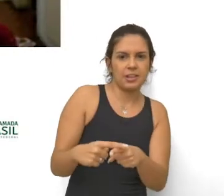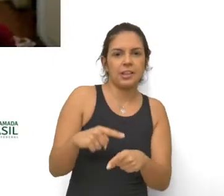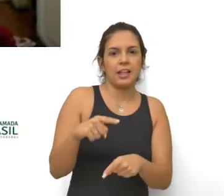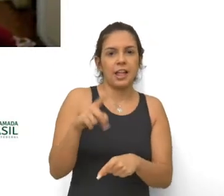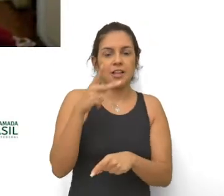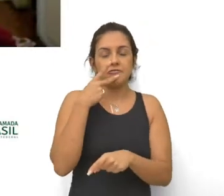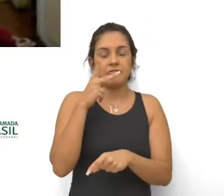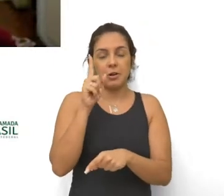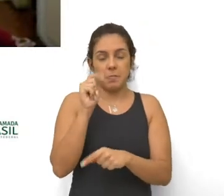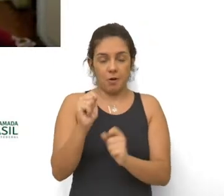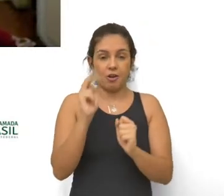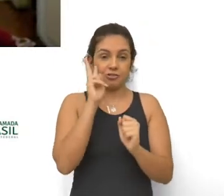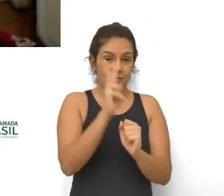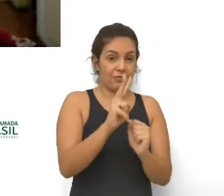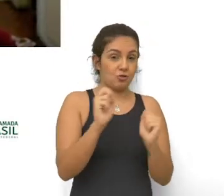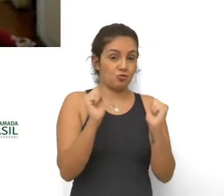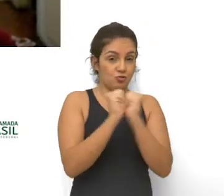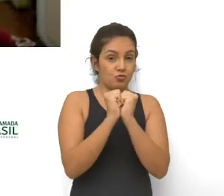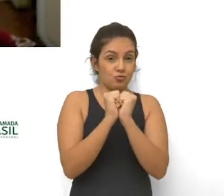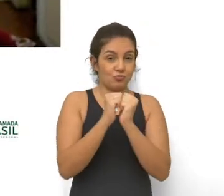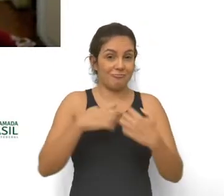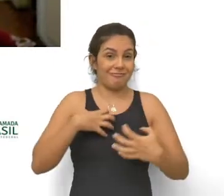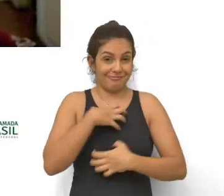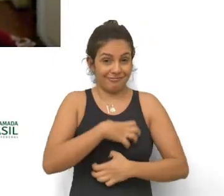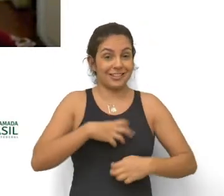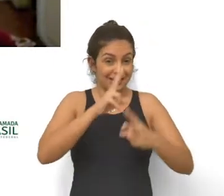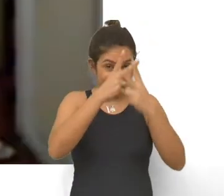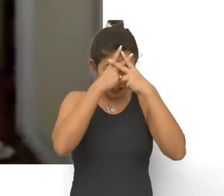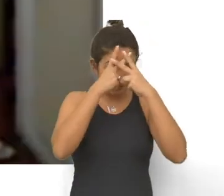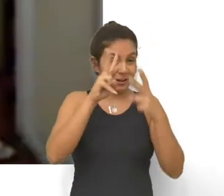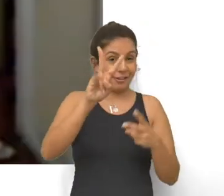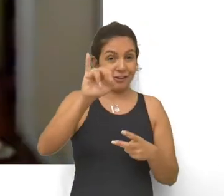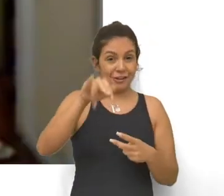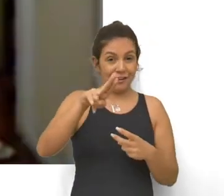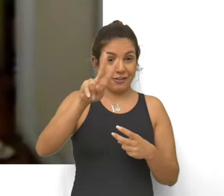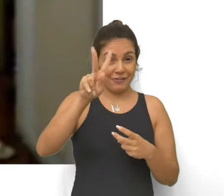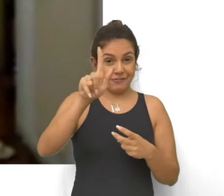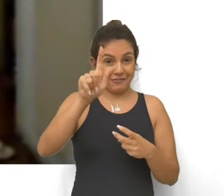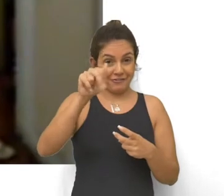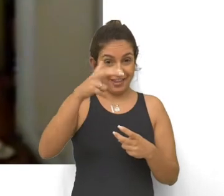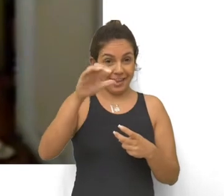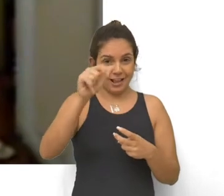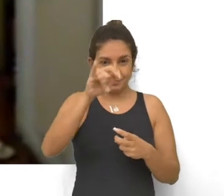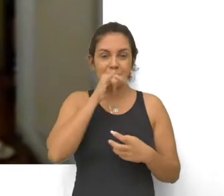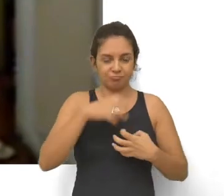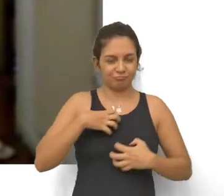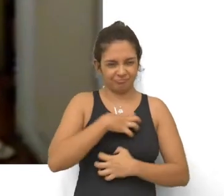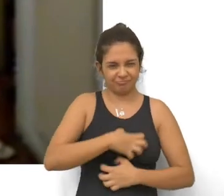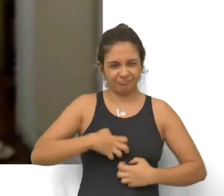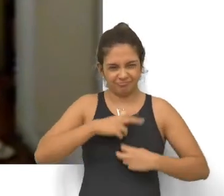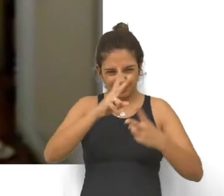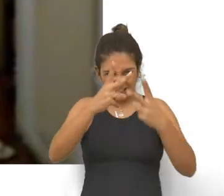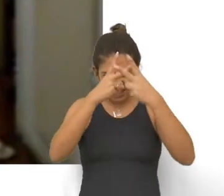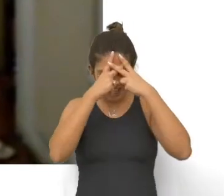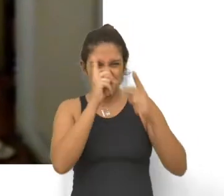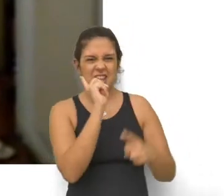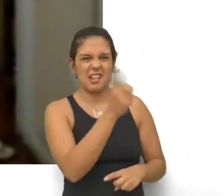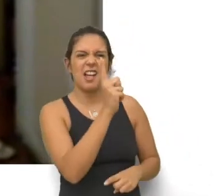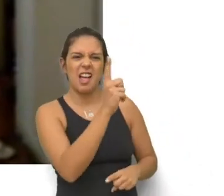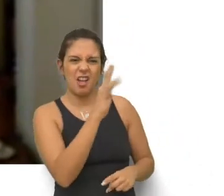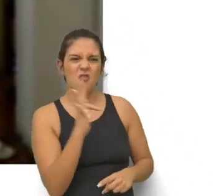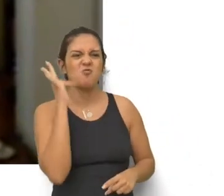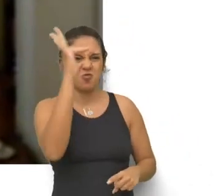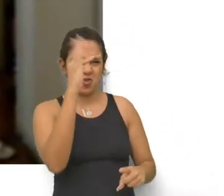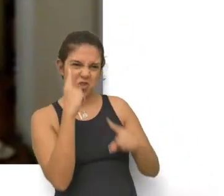tem o poder e ele se vinga mesmo, não é? Porque o ressentimento, em geral, ele é uma busca da vingança no sentido que você quer fazer o